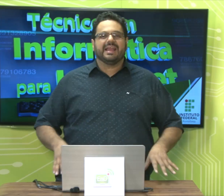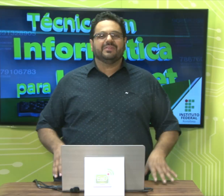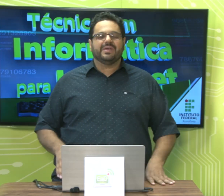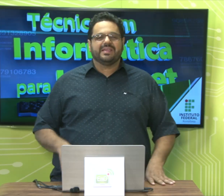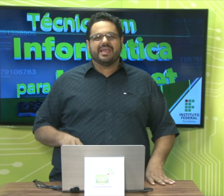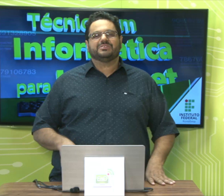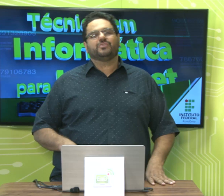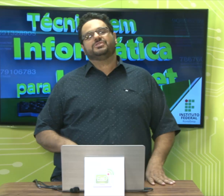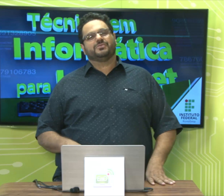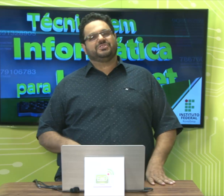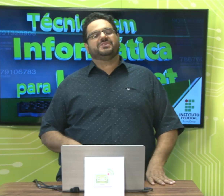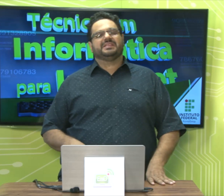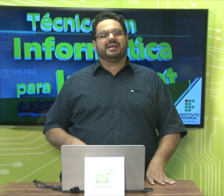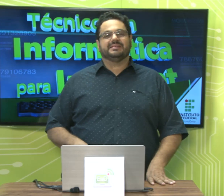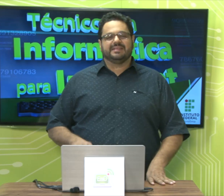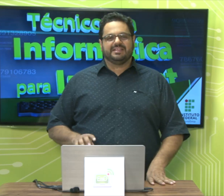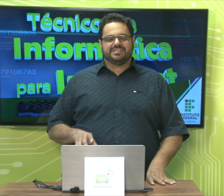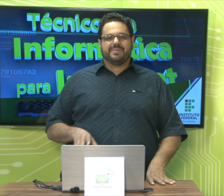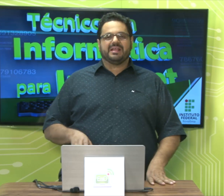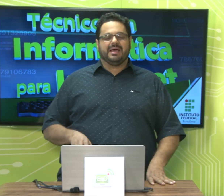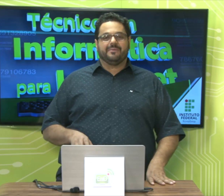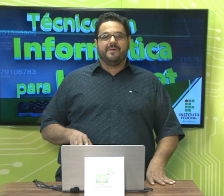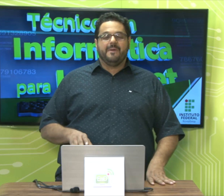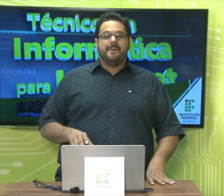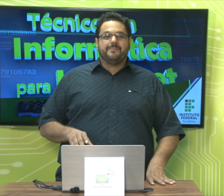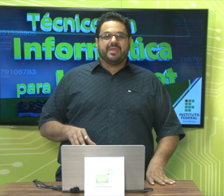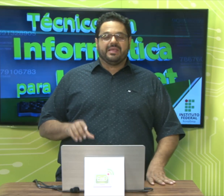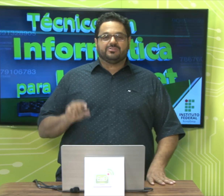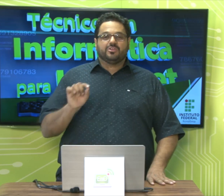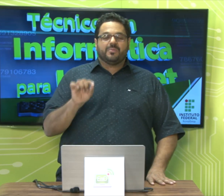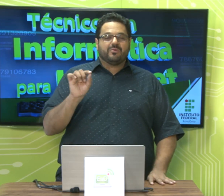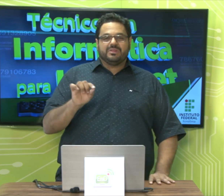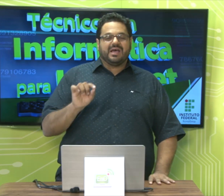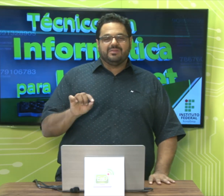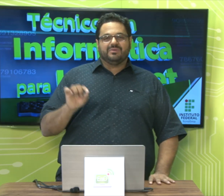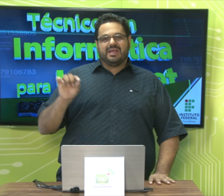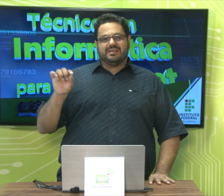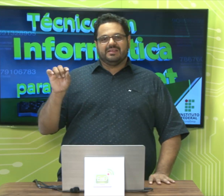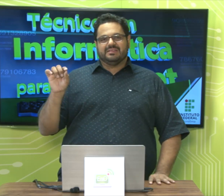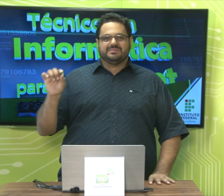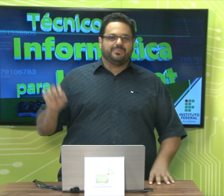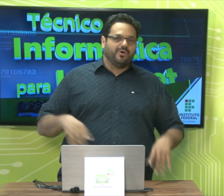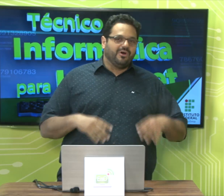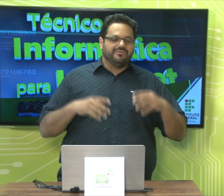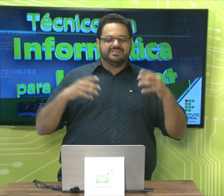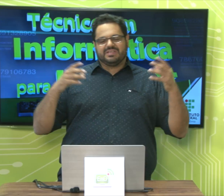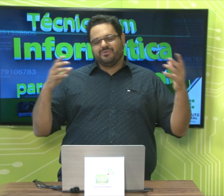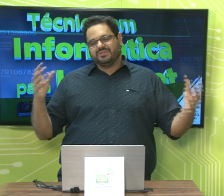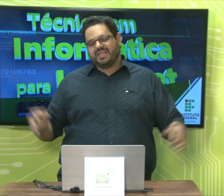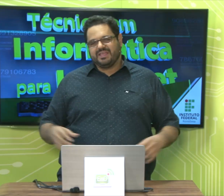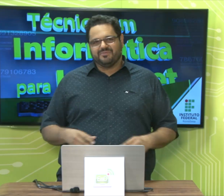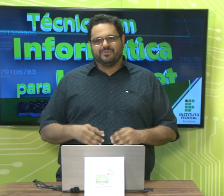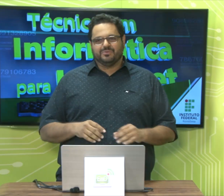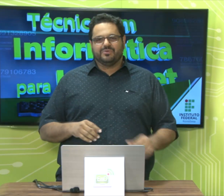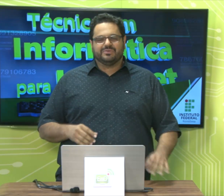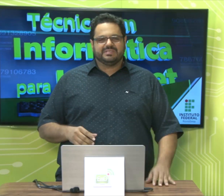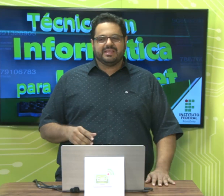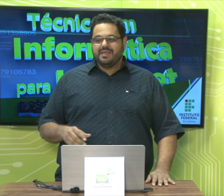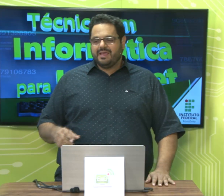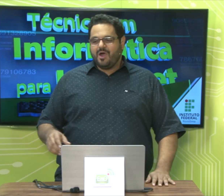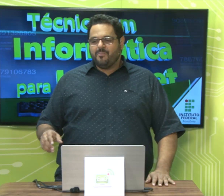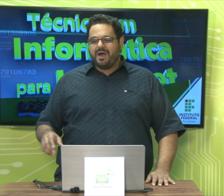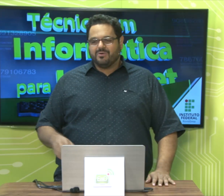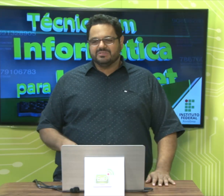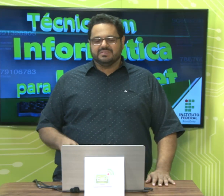esse teclado aí é só um dispositivo de entrada, né? Deixar bem claro. É só tomar cuidado nas provas que vão ter aí no futuro. Você